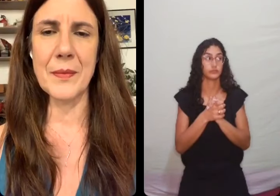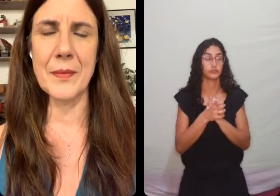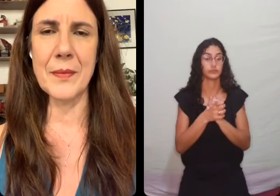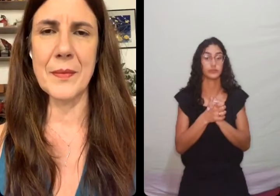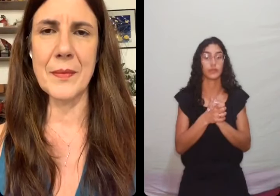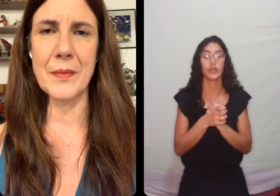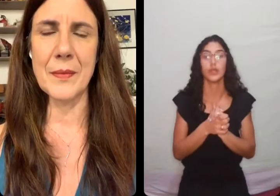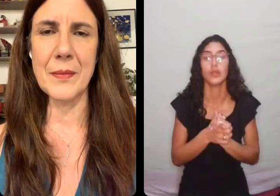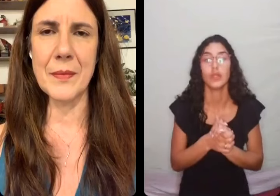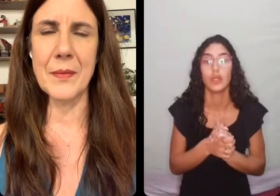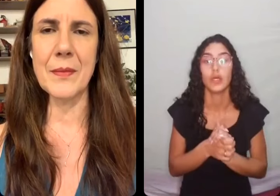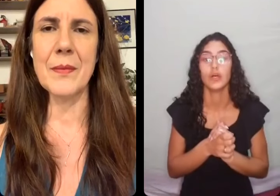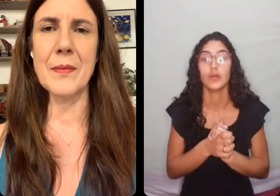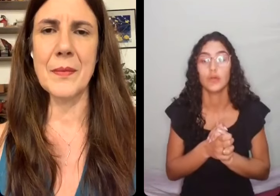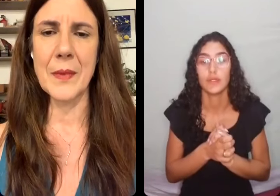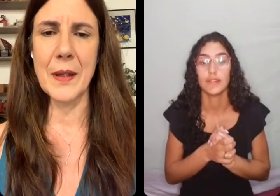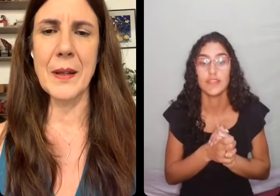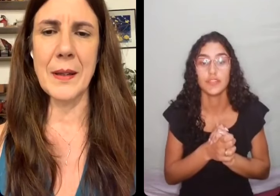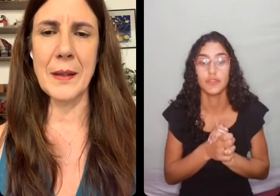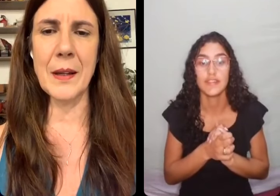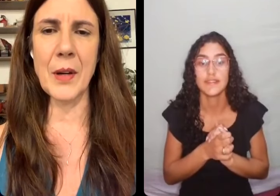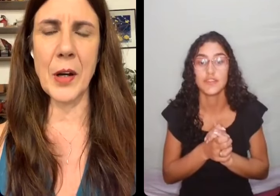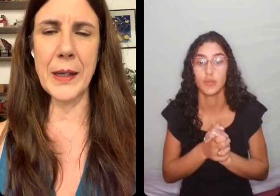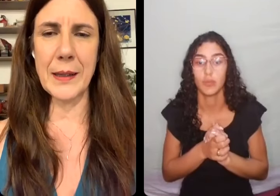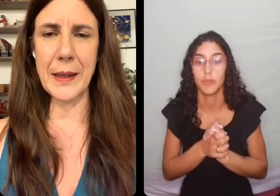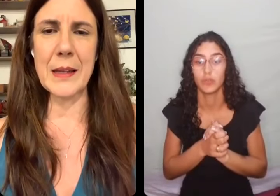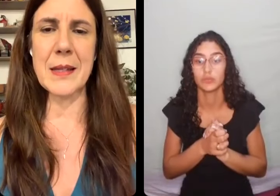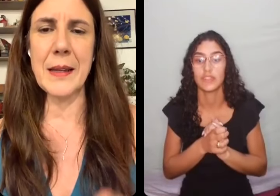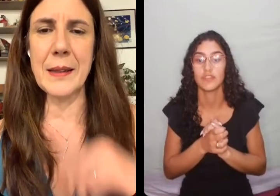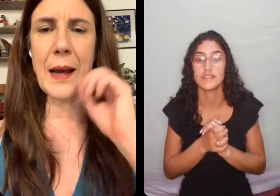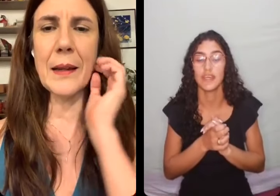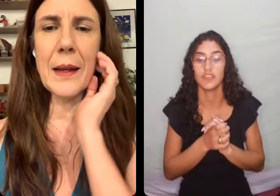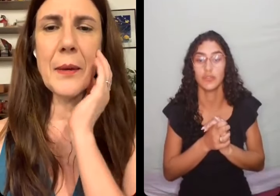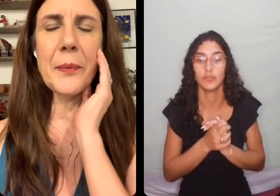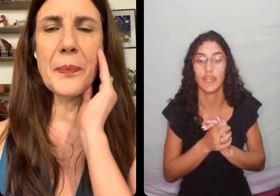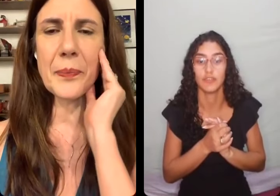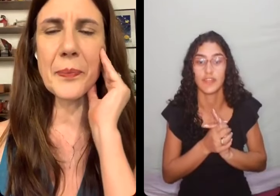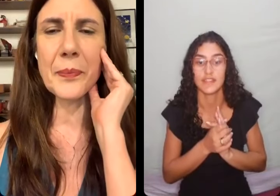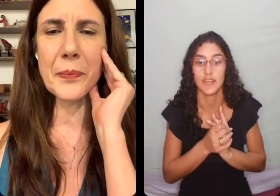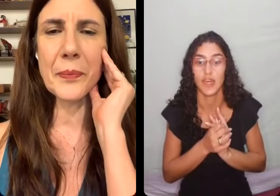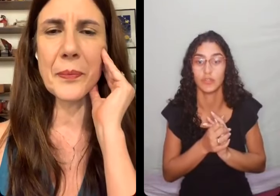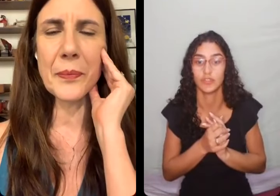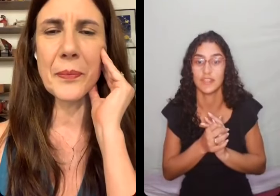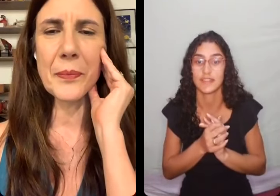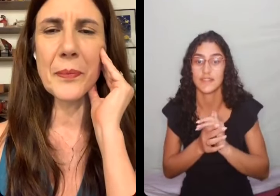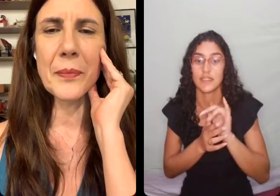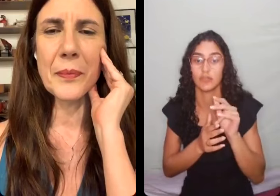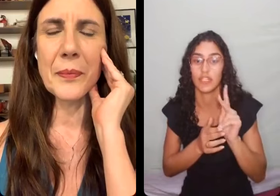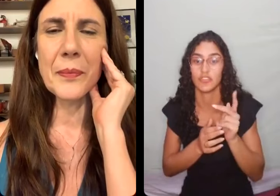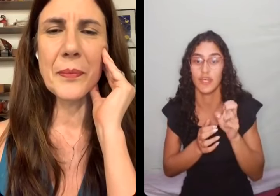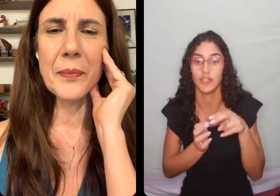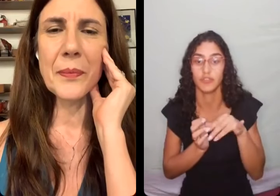Ai, convidei ele de novo. Então, agora ele tem que aceitar, né? Isso.